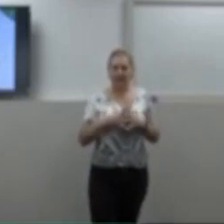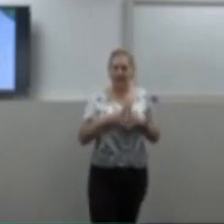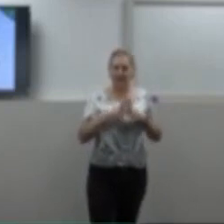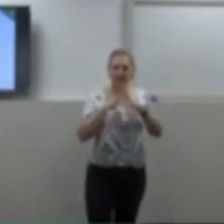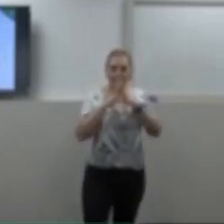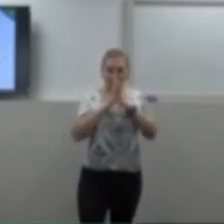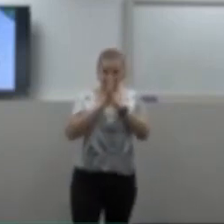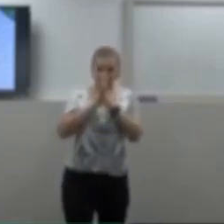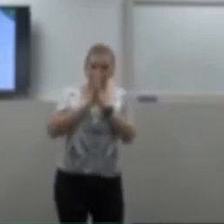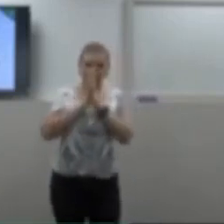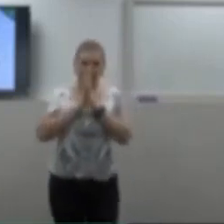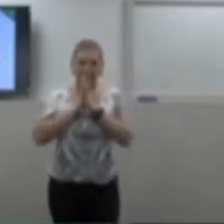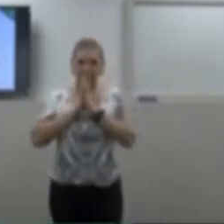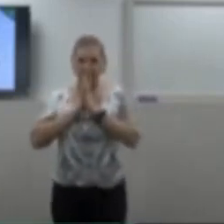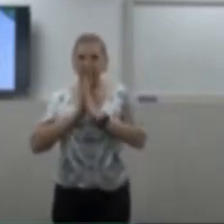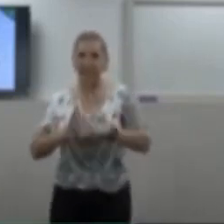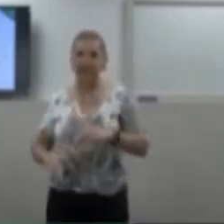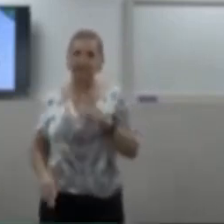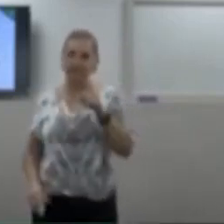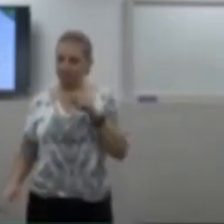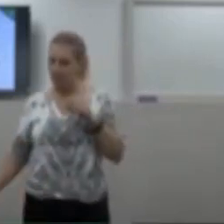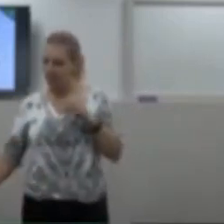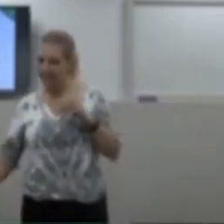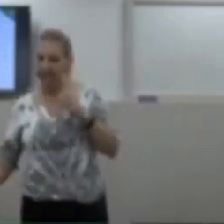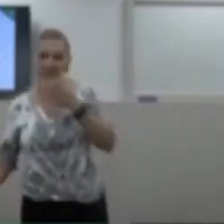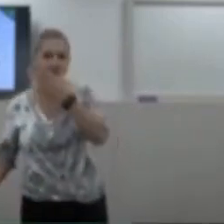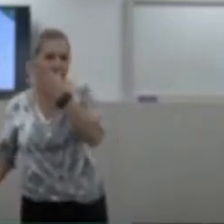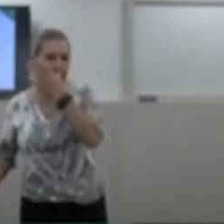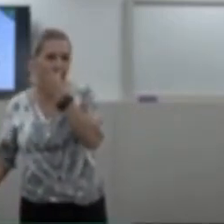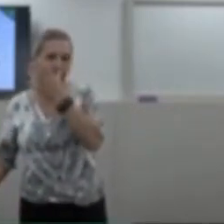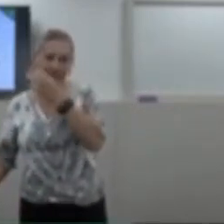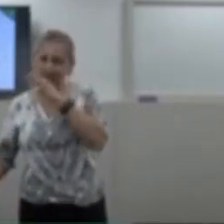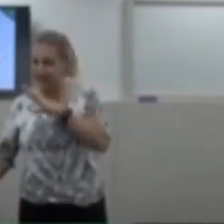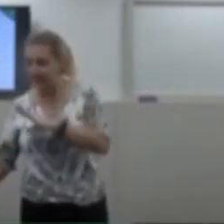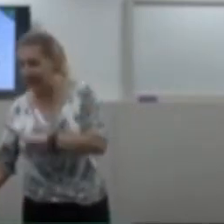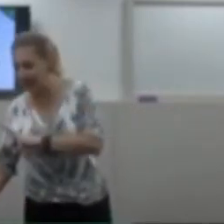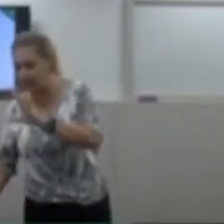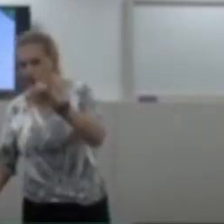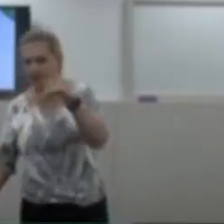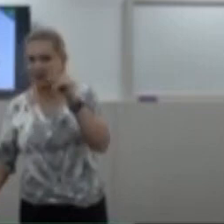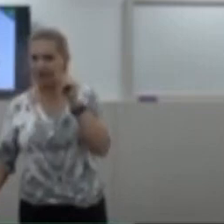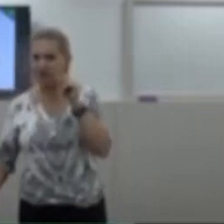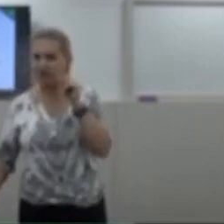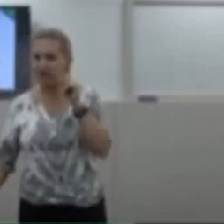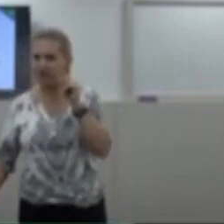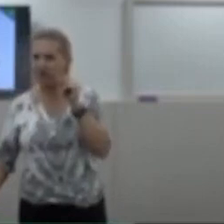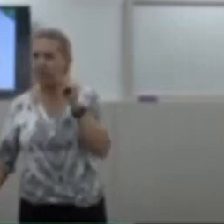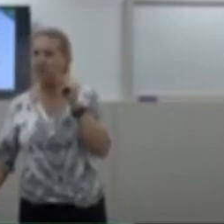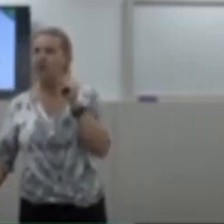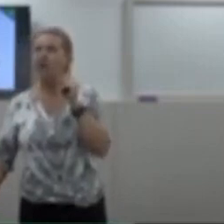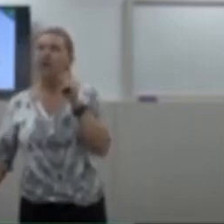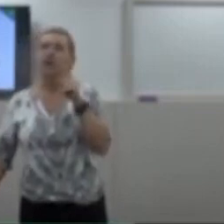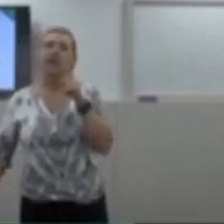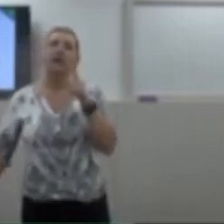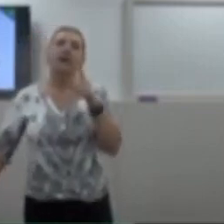dos numerais. Você vai ter, né, uma tarefinha depois, lá que eu vou deixar para você.